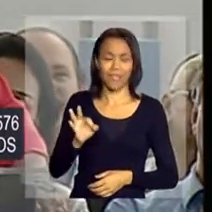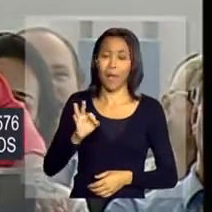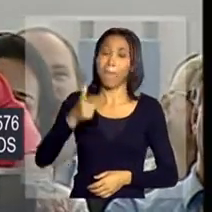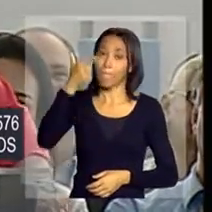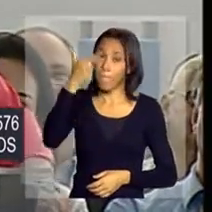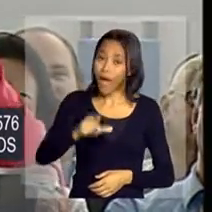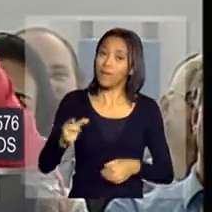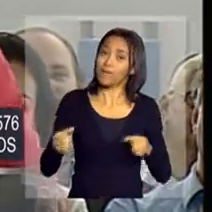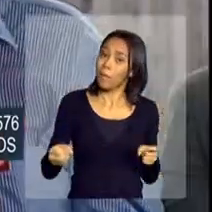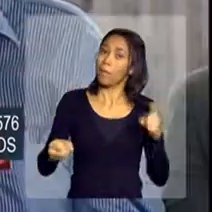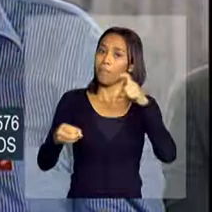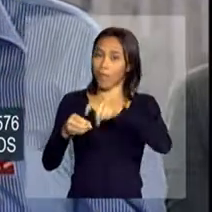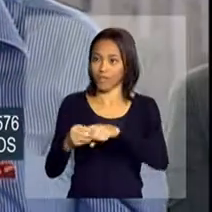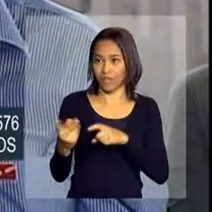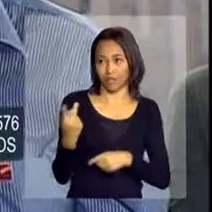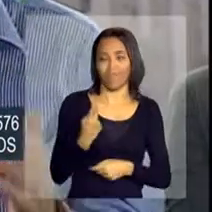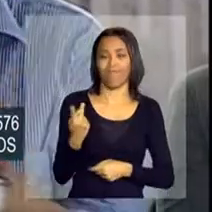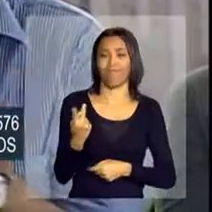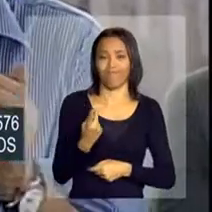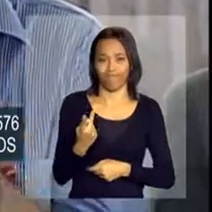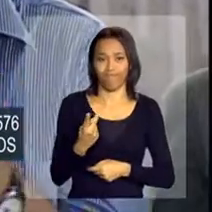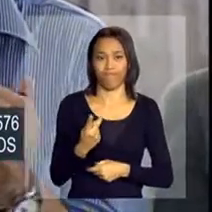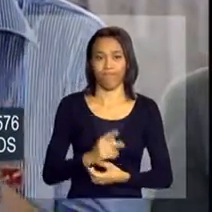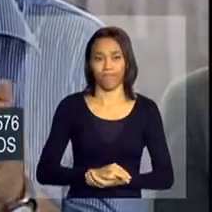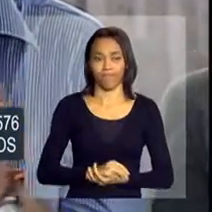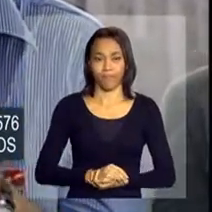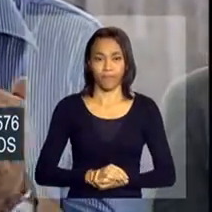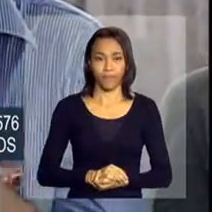mais uma parceria nossa.